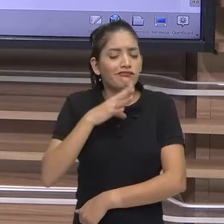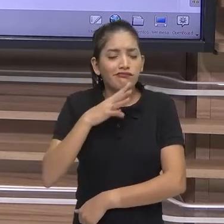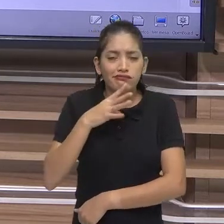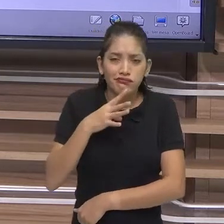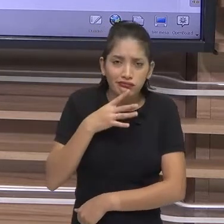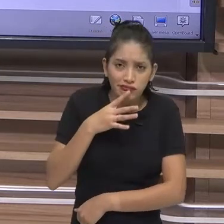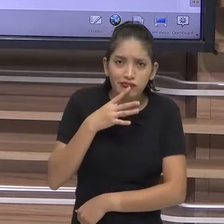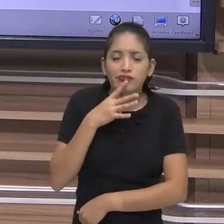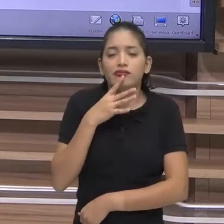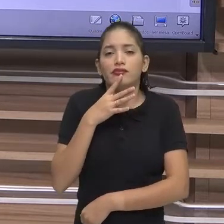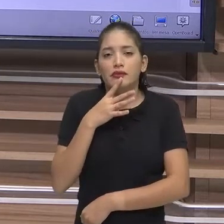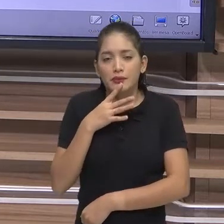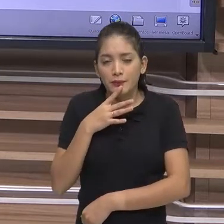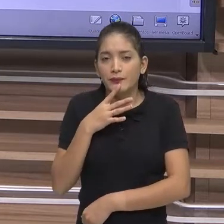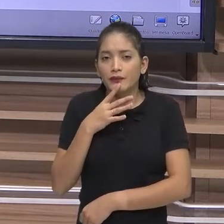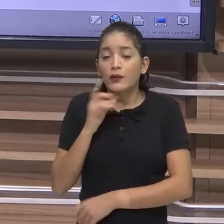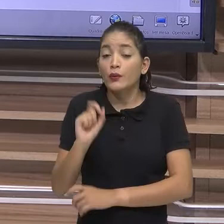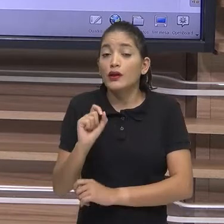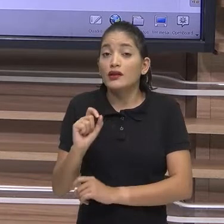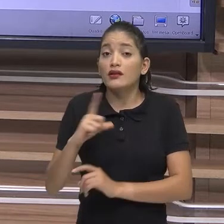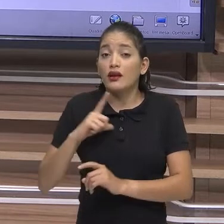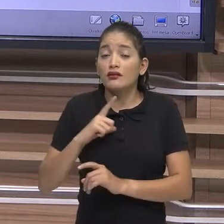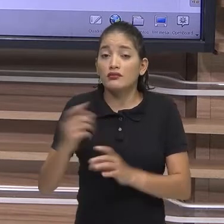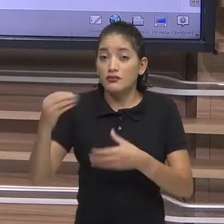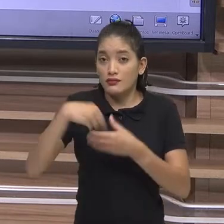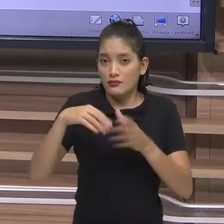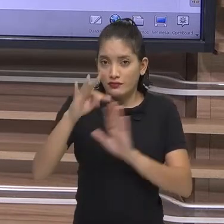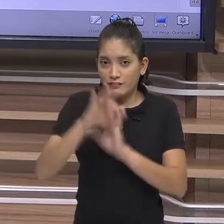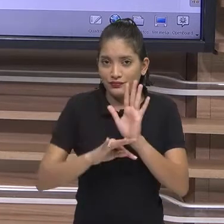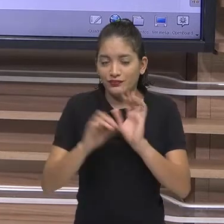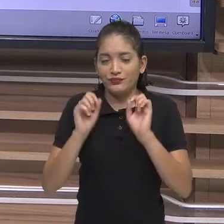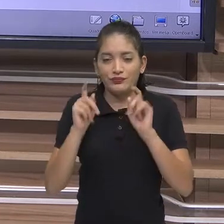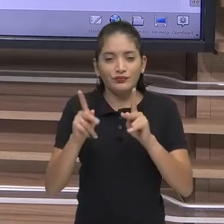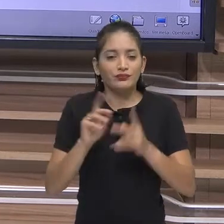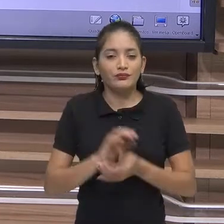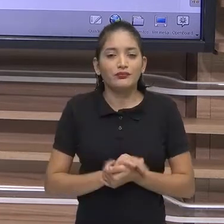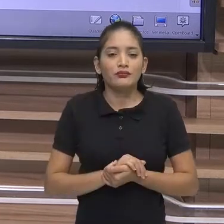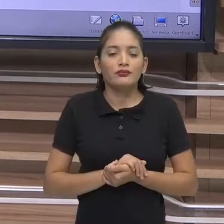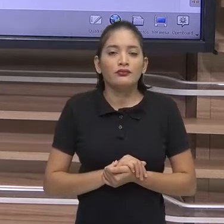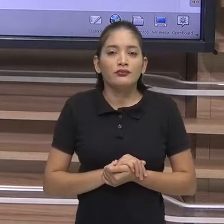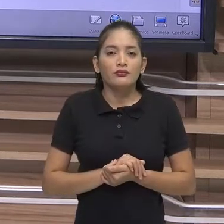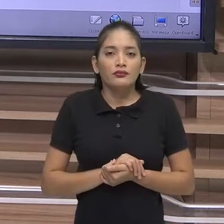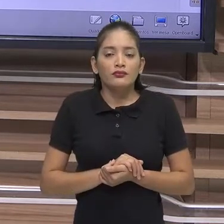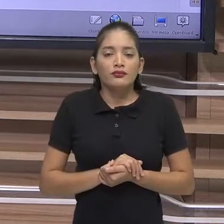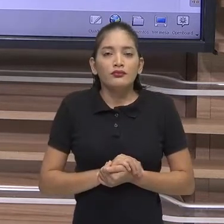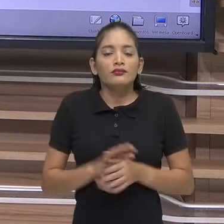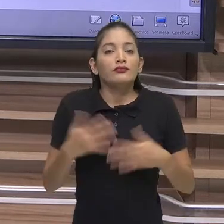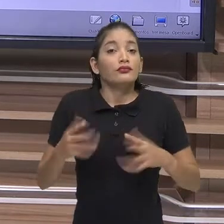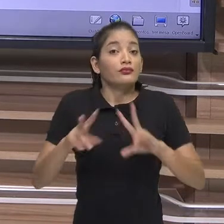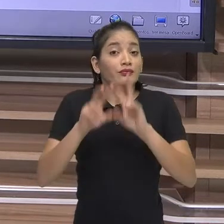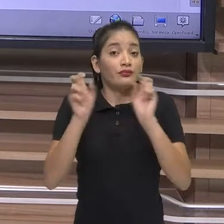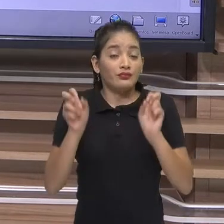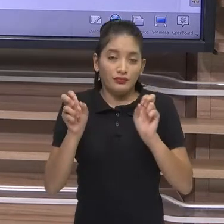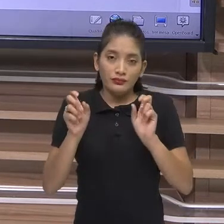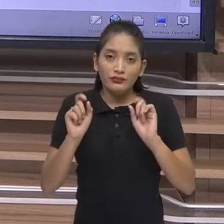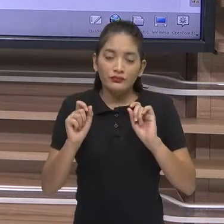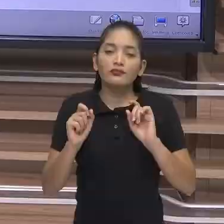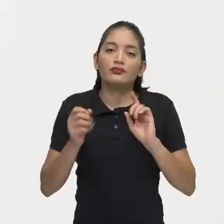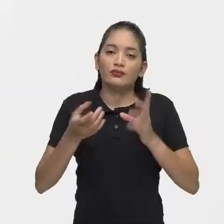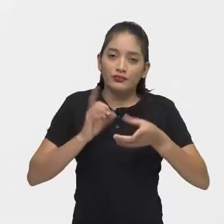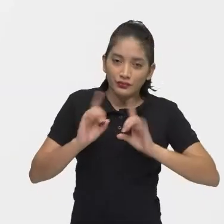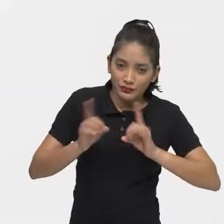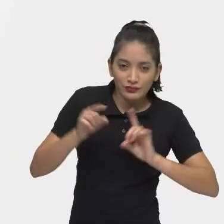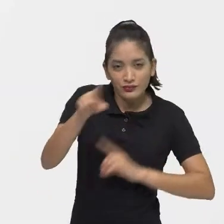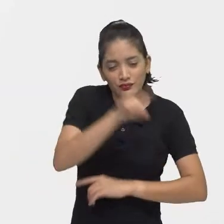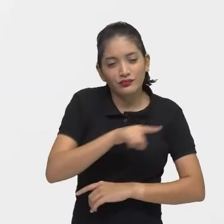conhecer algo sobre o texto. Vamos ver aqui ainda sobre esse diálogo aí, o vídeo que vocês acabaram